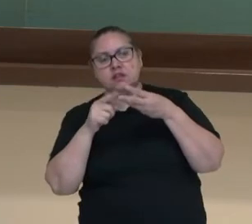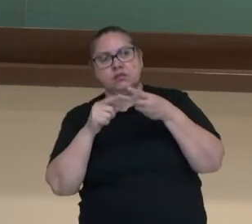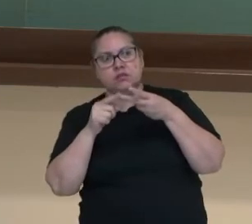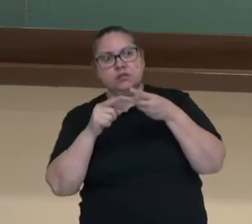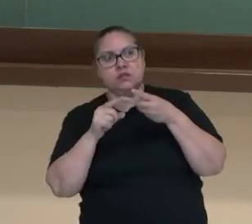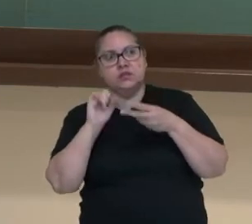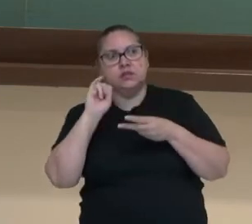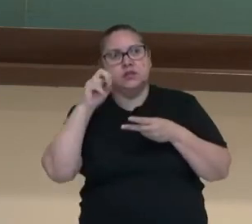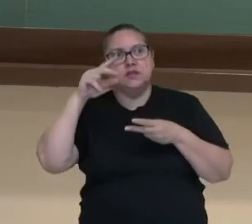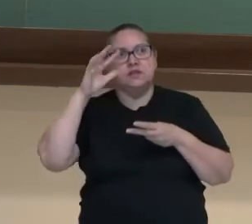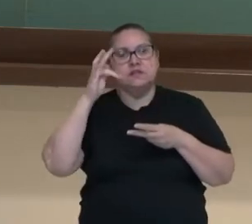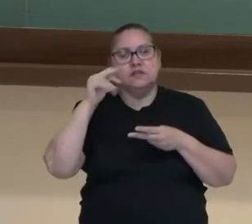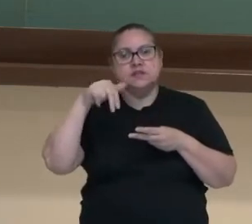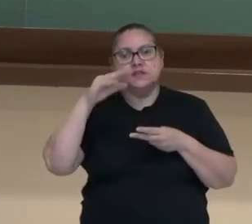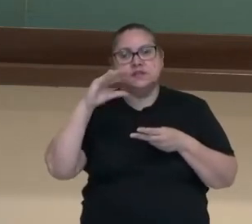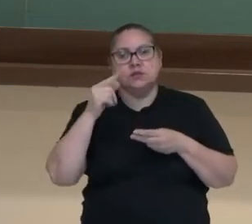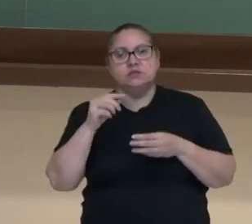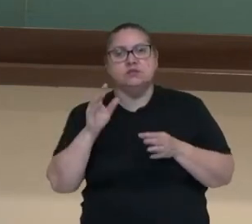que eu te aguardo aqui.